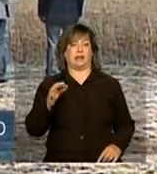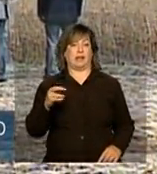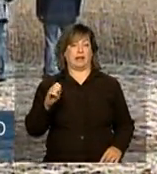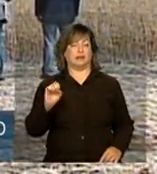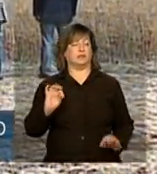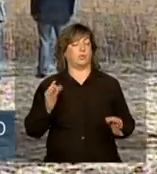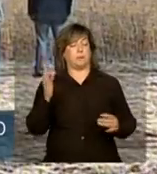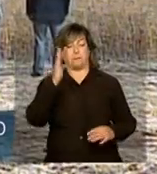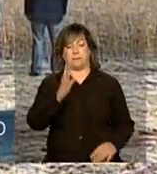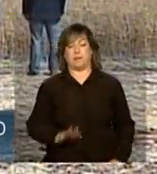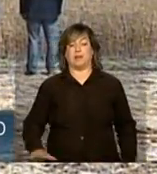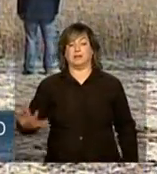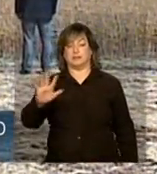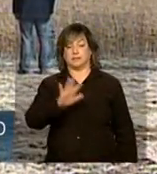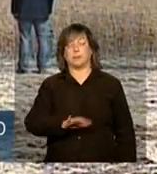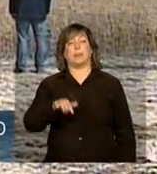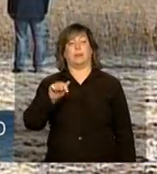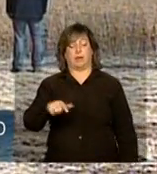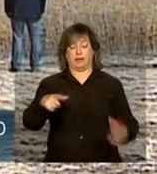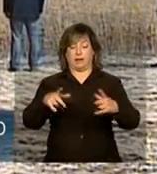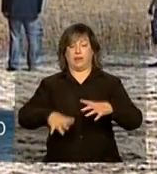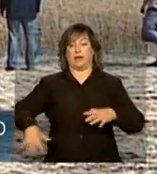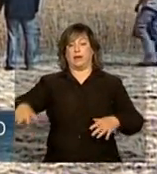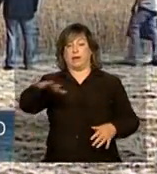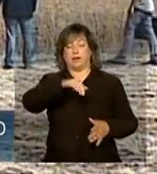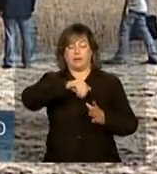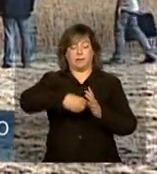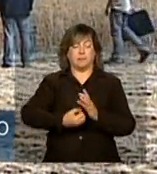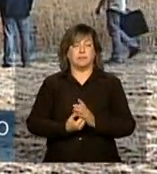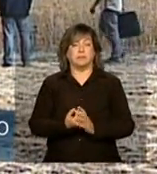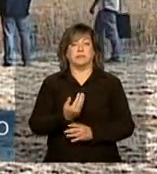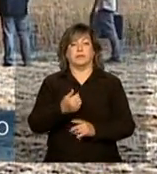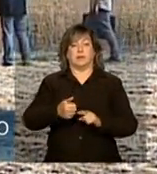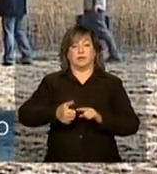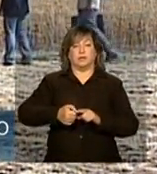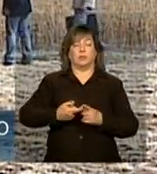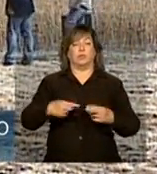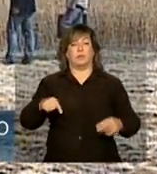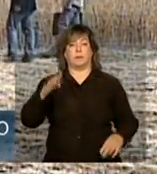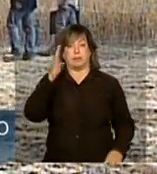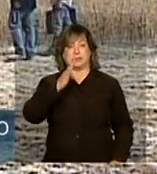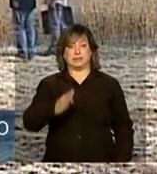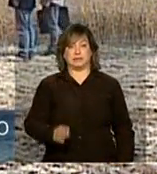em todo o país né a área plantada com grãos no